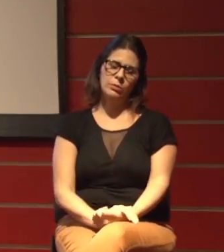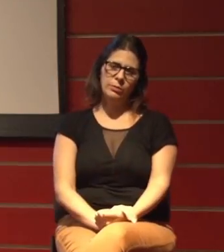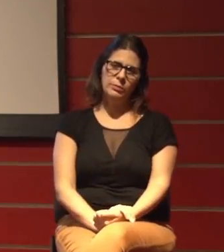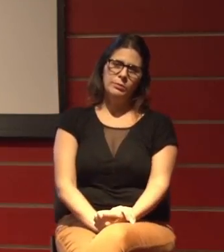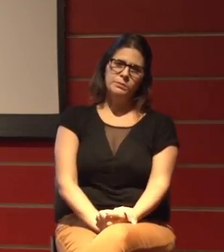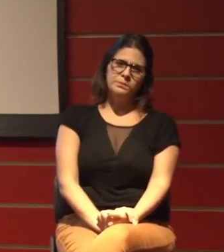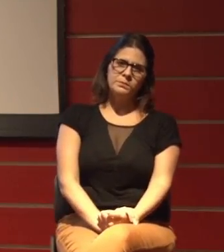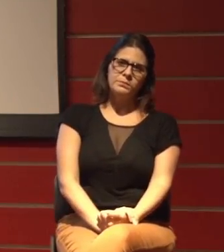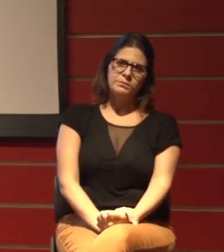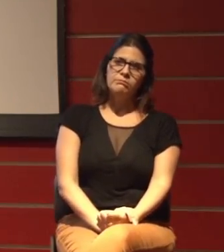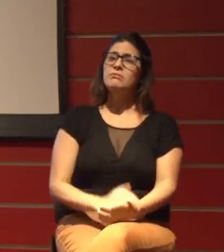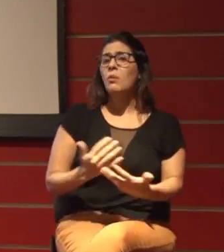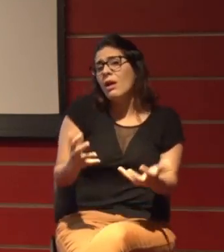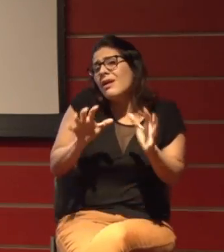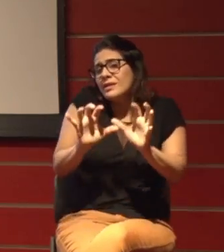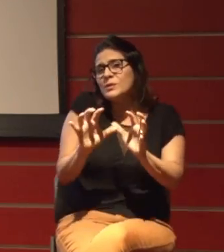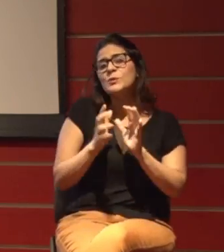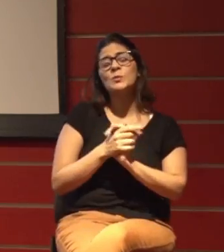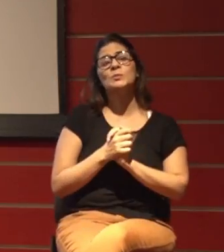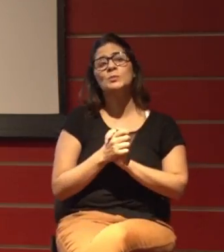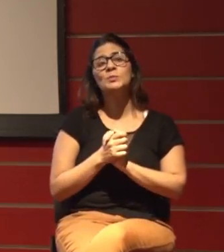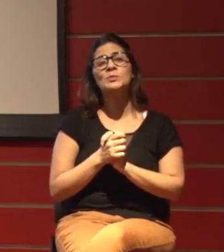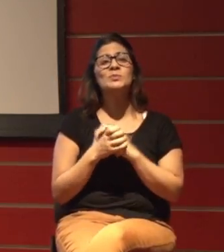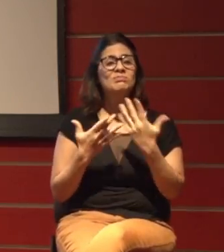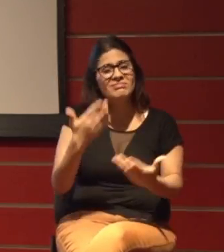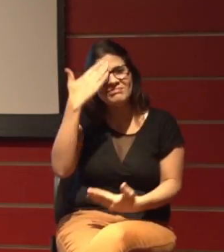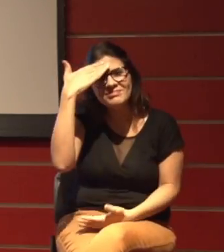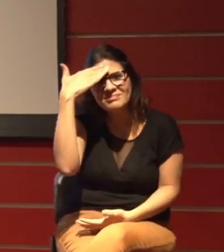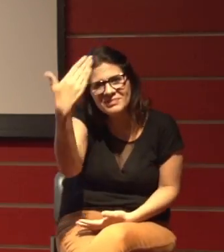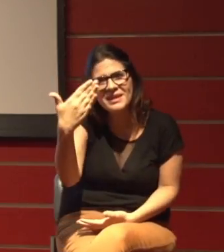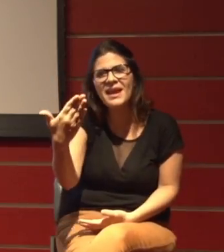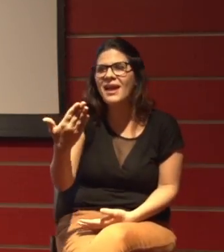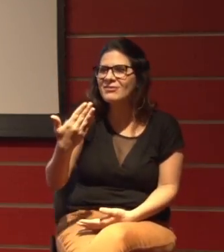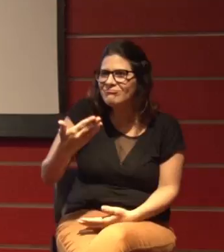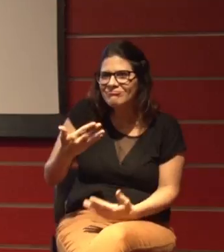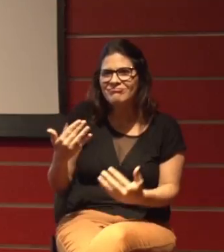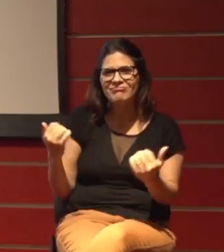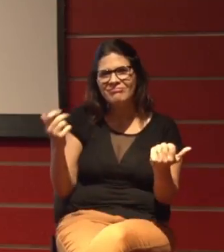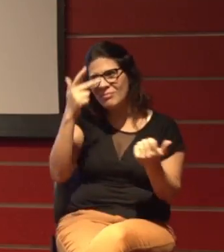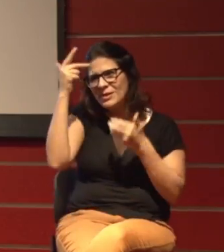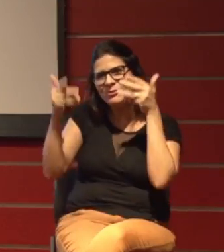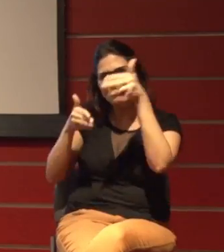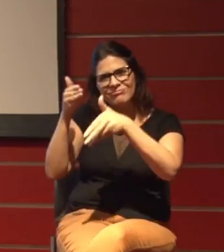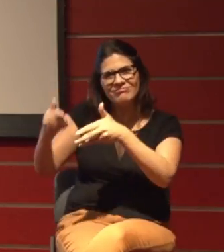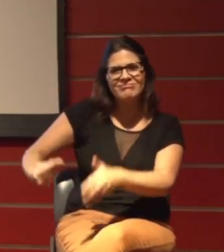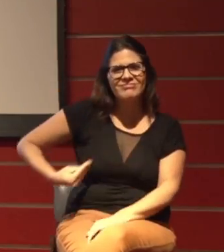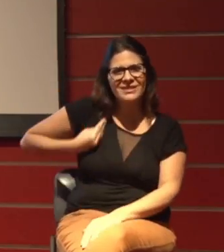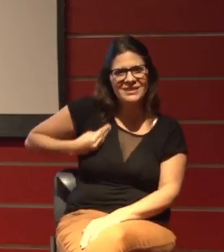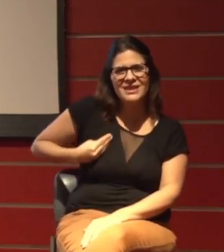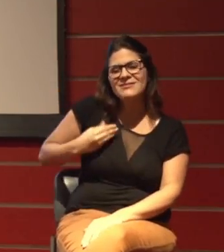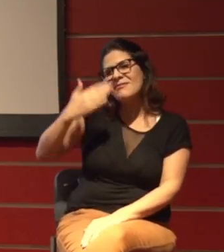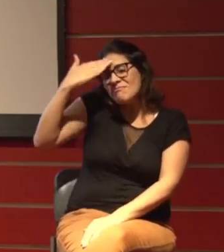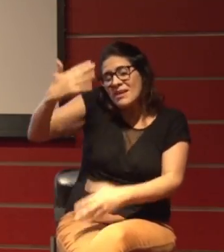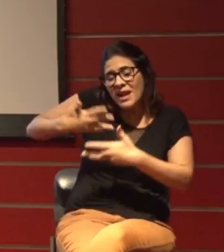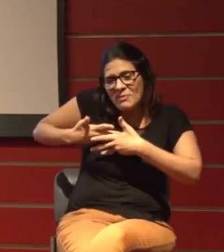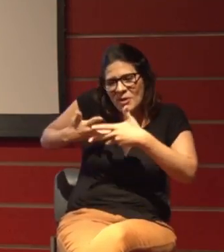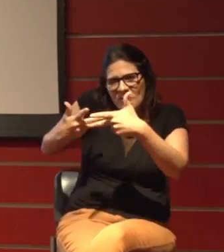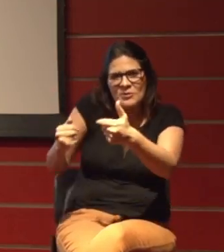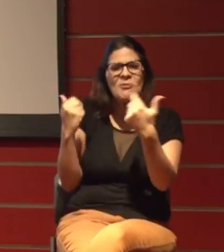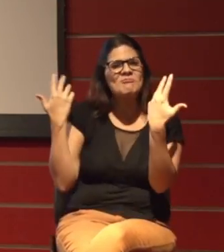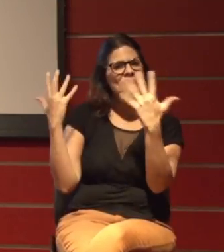Hum então acho que é isso né Muito obrigada pela presença de vocês obrigada novamente pelo